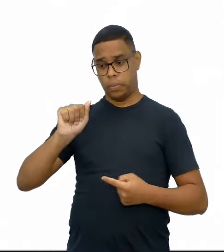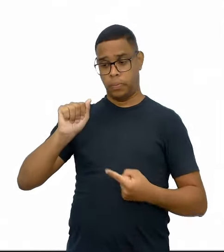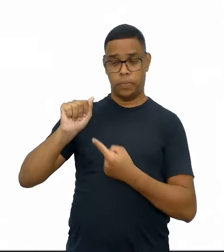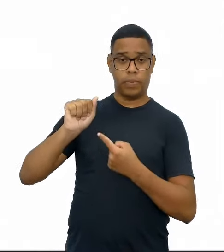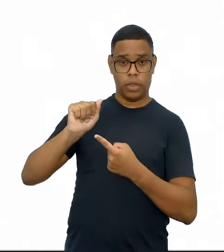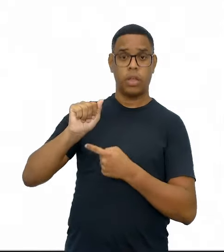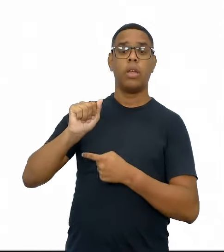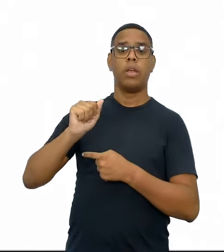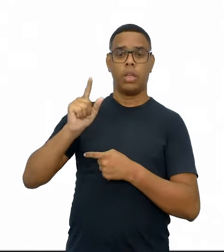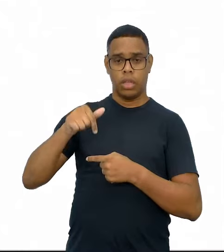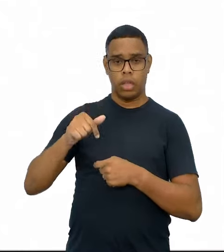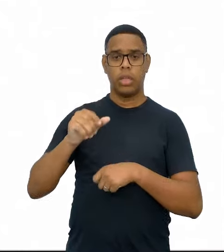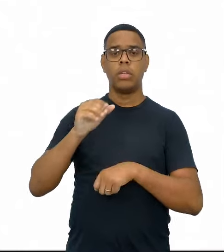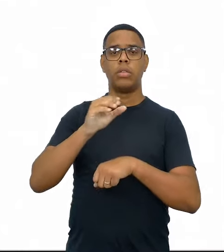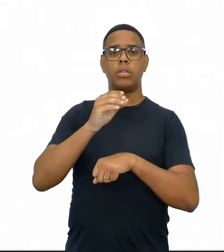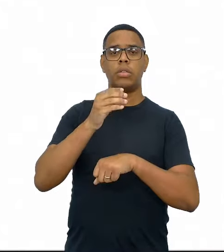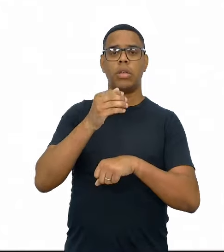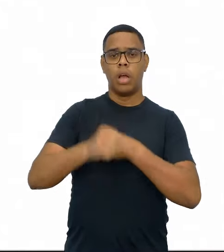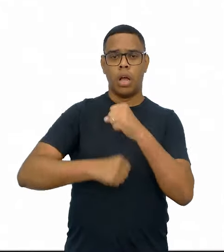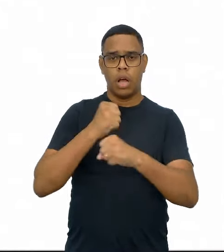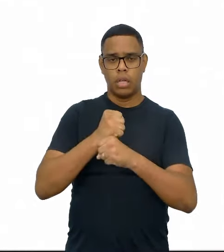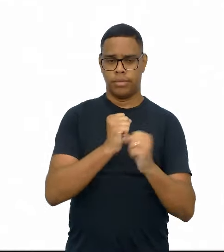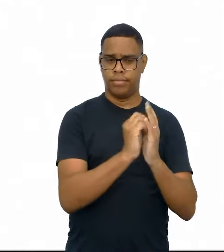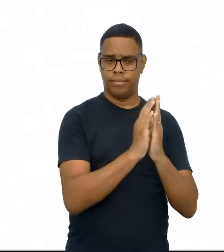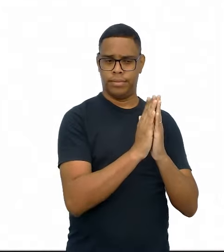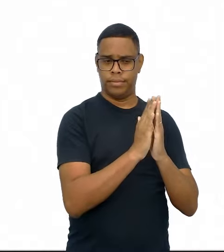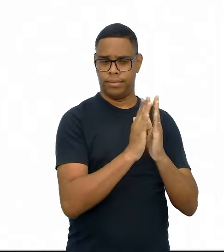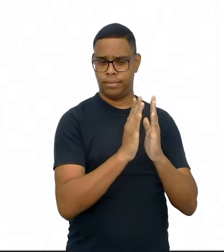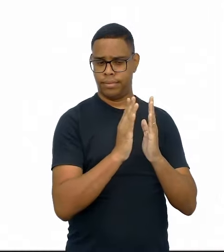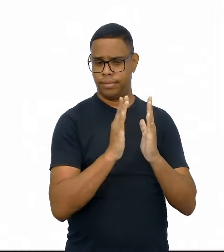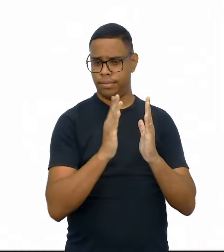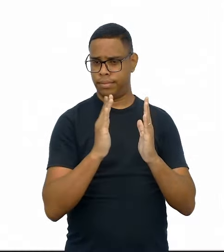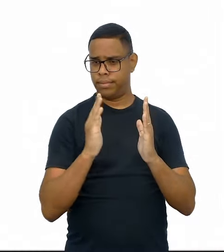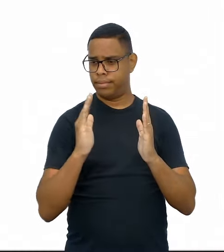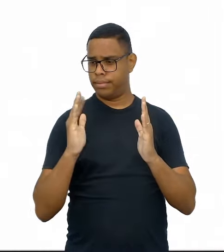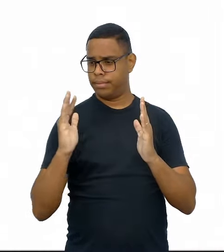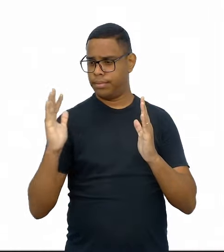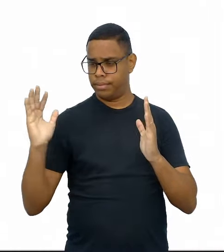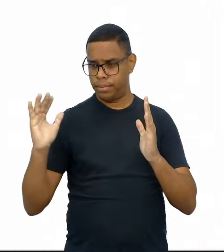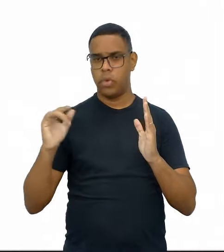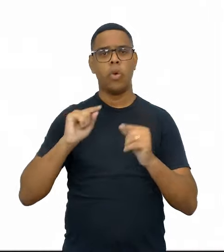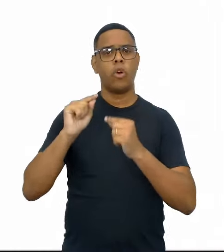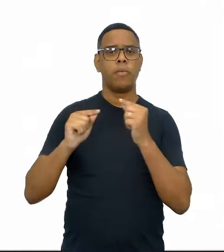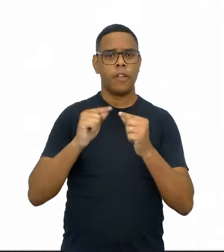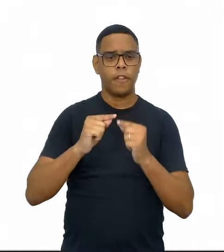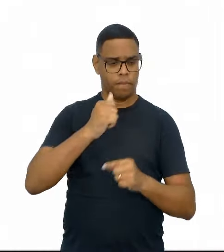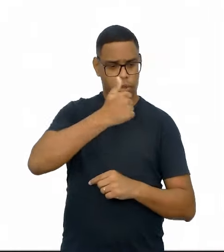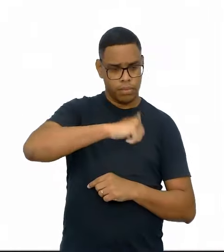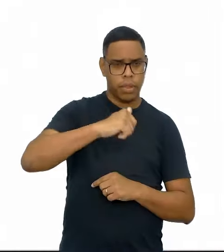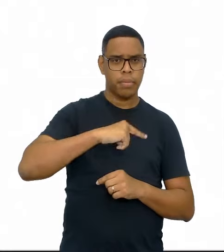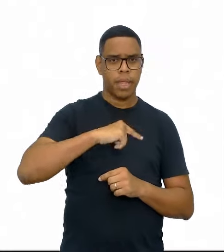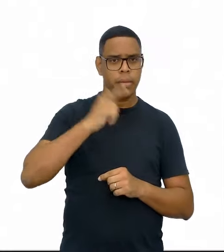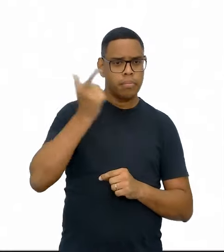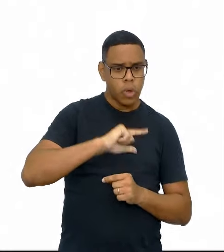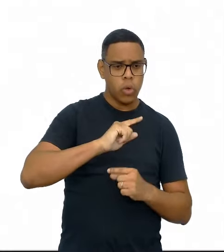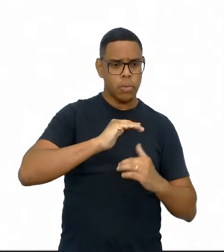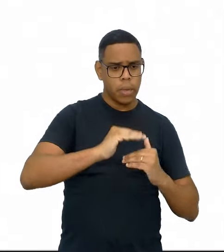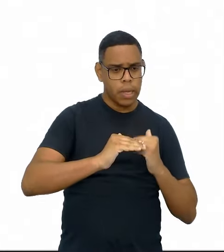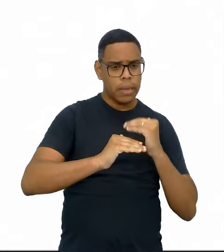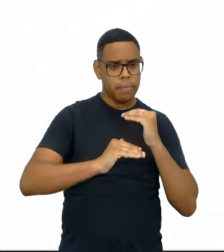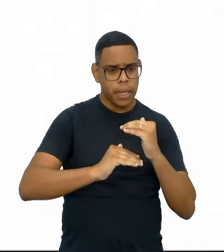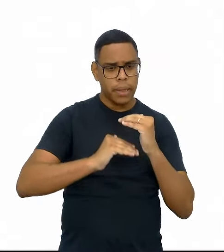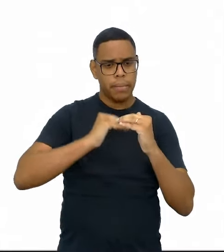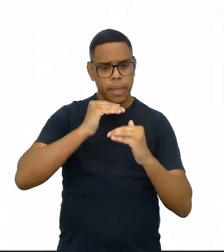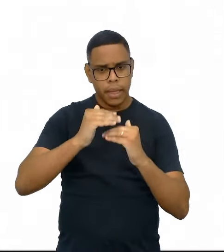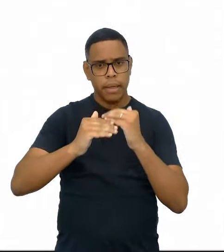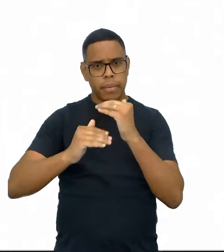durante todo o decorrer do período letivo, né, ela tem o intuito de verificar se os alunos estão atingindo os objetivos previstos, isso